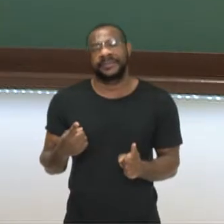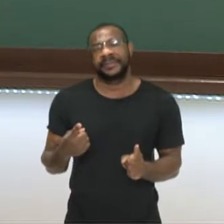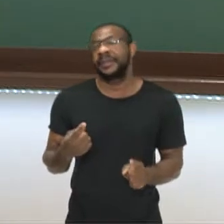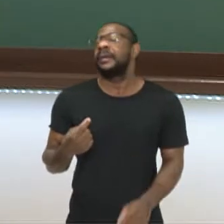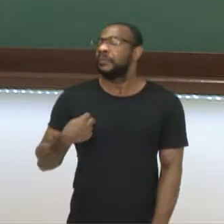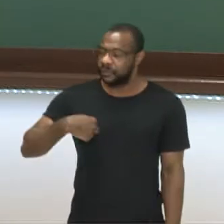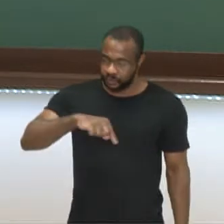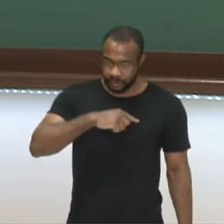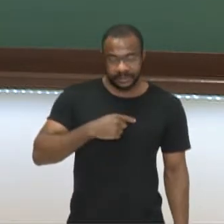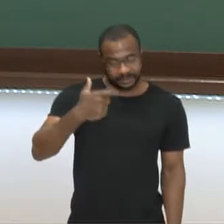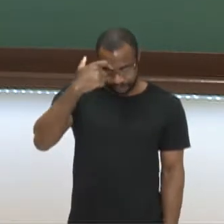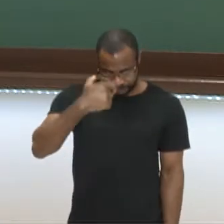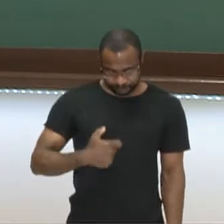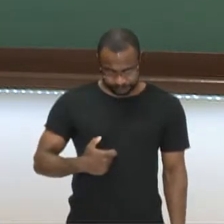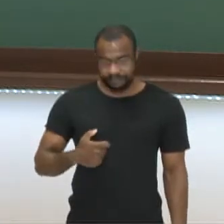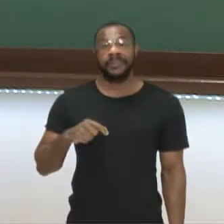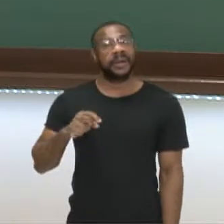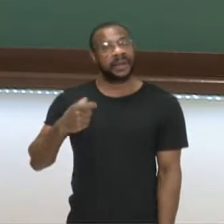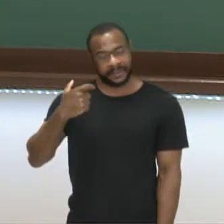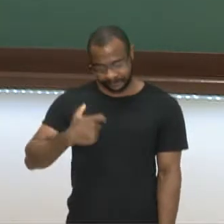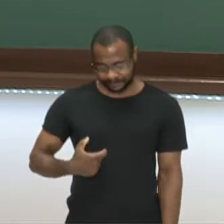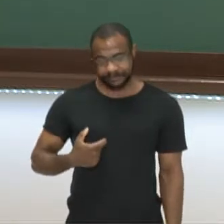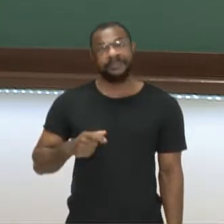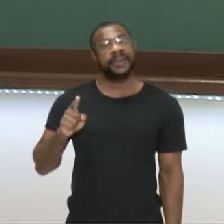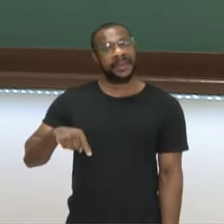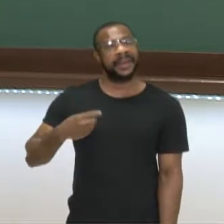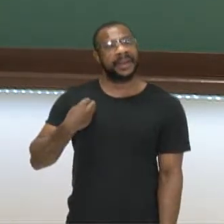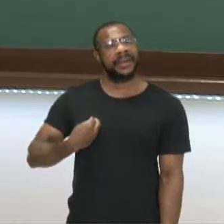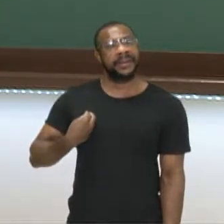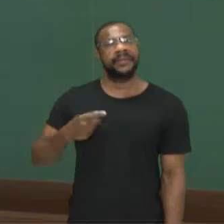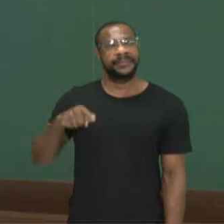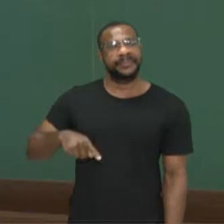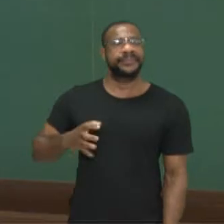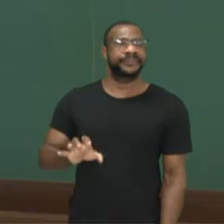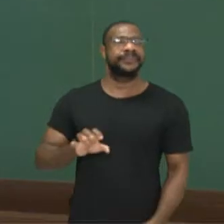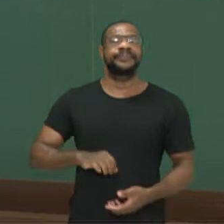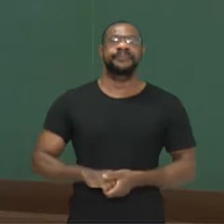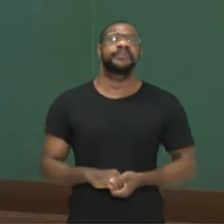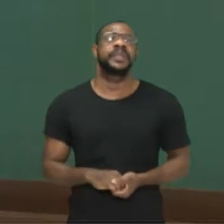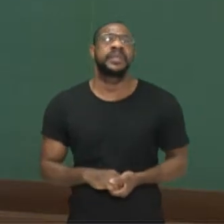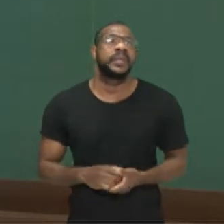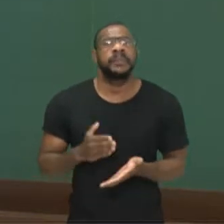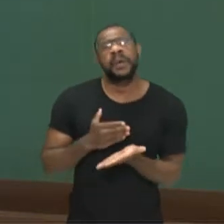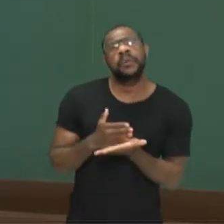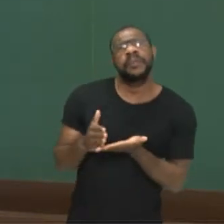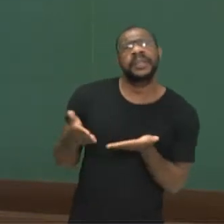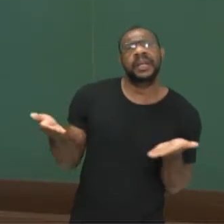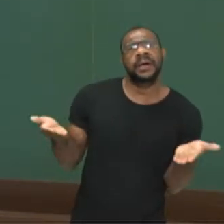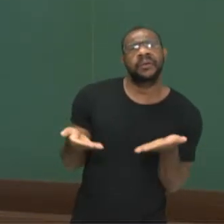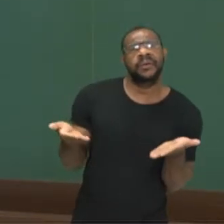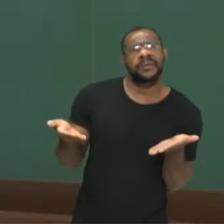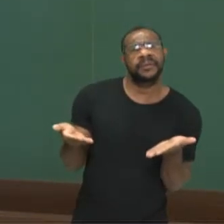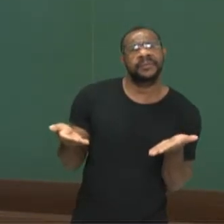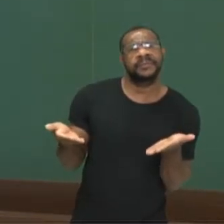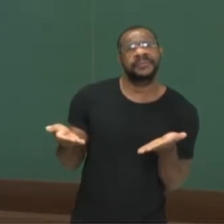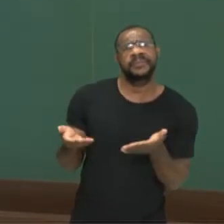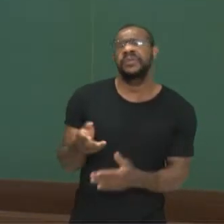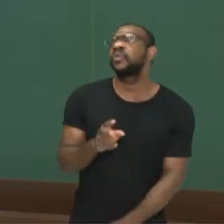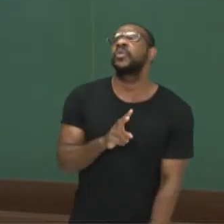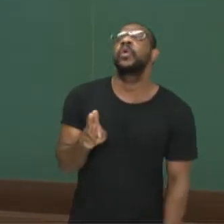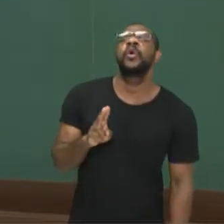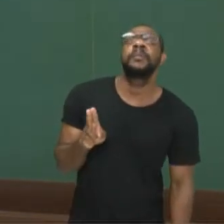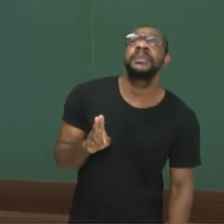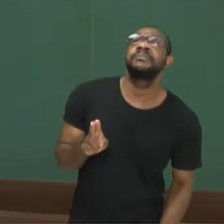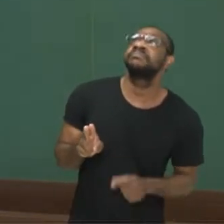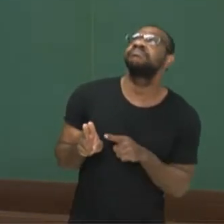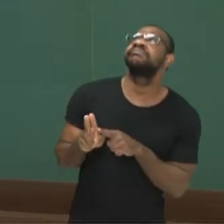como nós somos. Vem com a gente então para essa aula e para a gente começar a falar sobre nome. Você